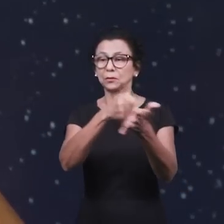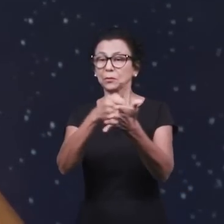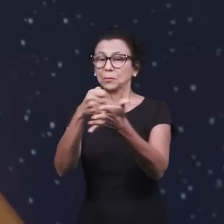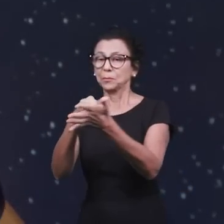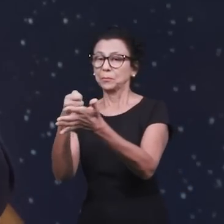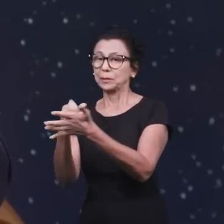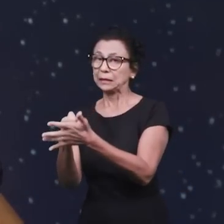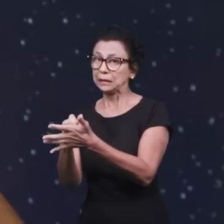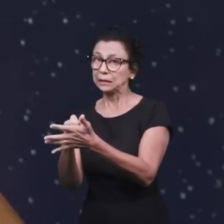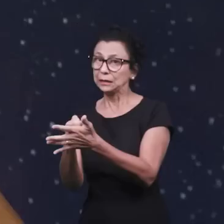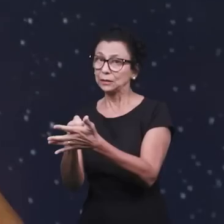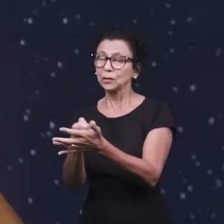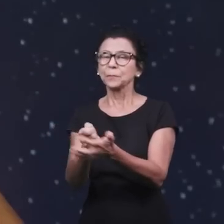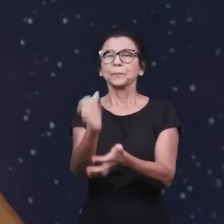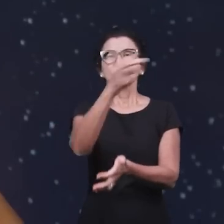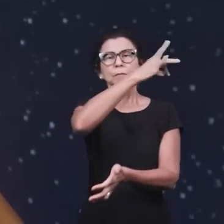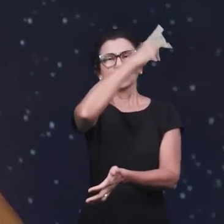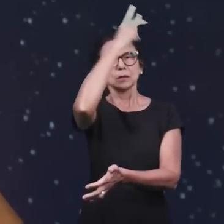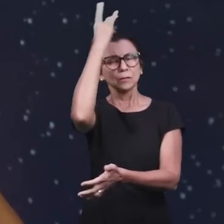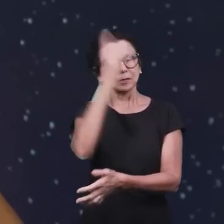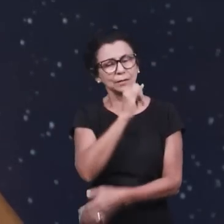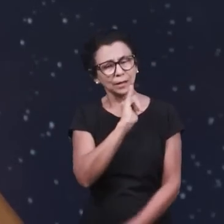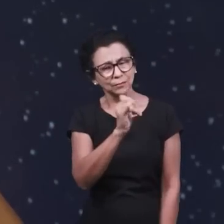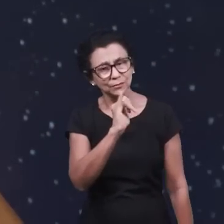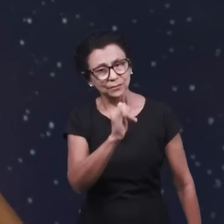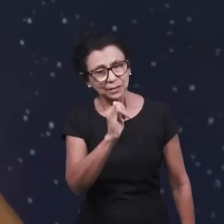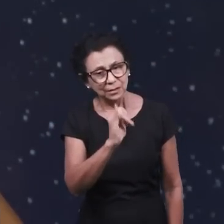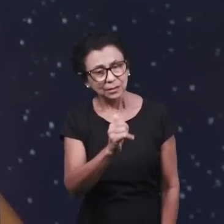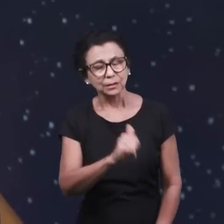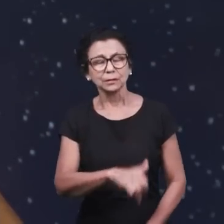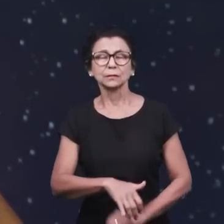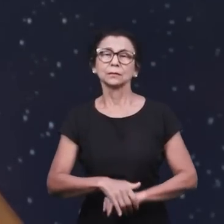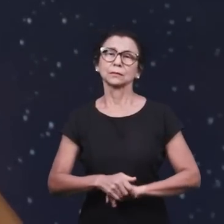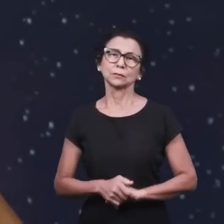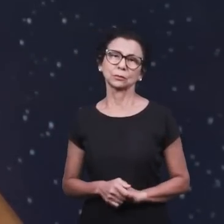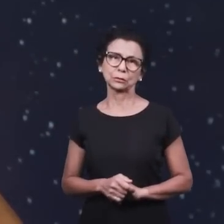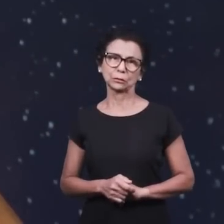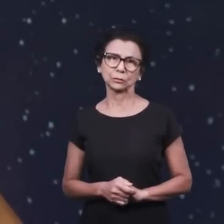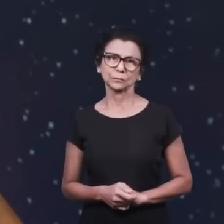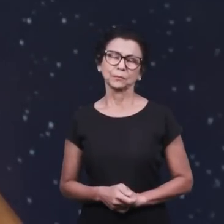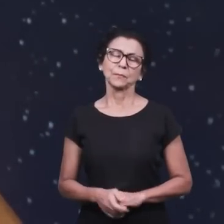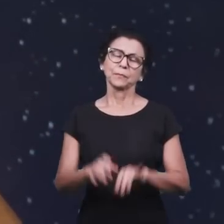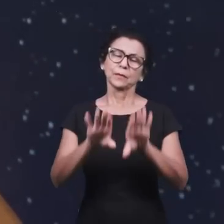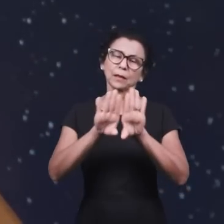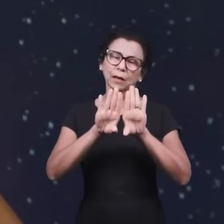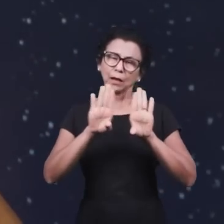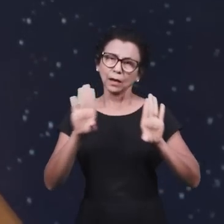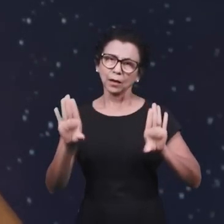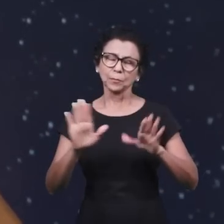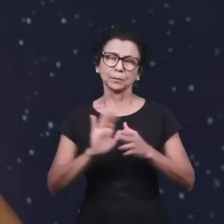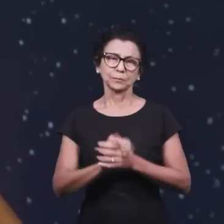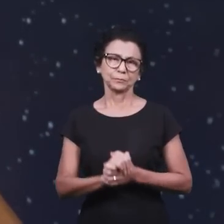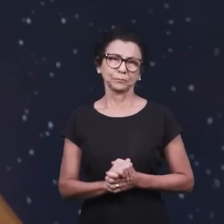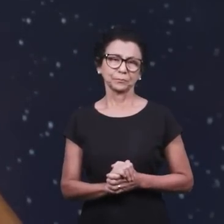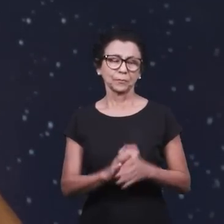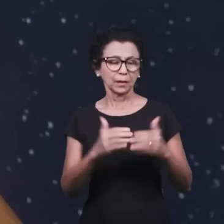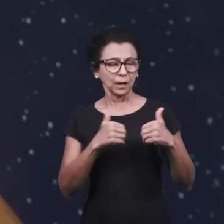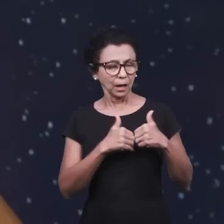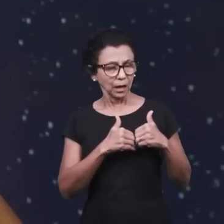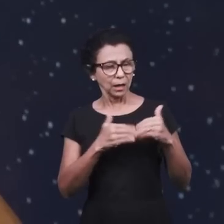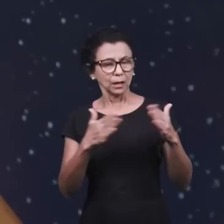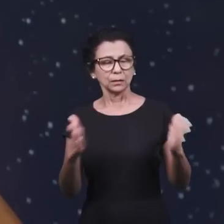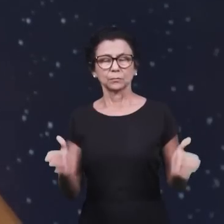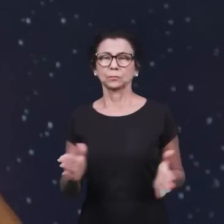Espírito Santo está insistindo. Ele vai batendo, abre a porta, abre o seu coração,